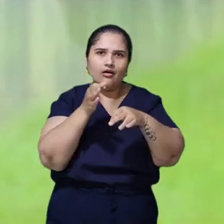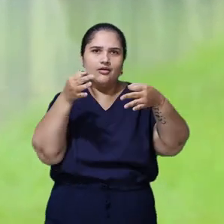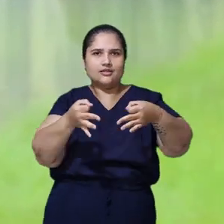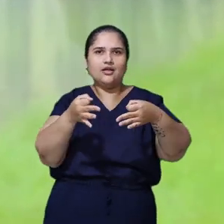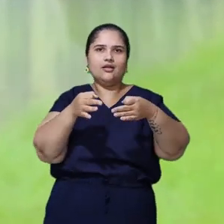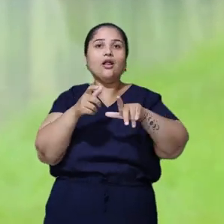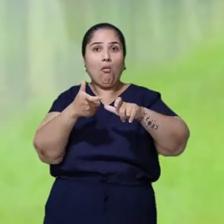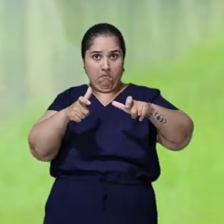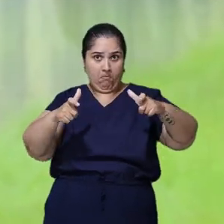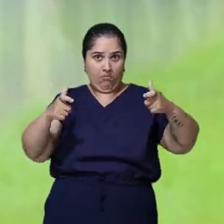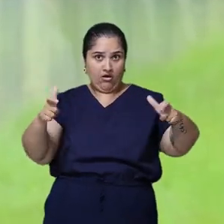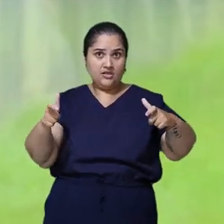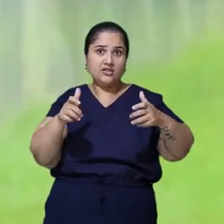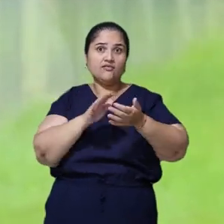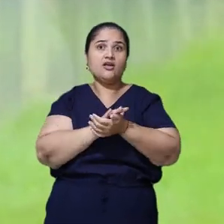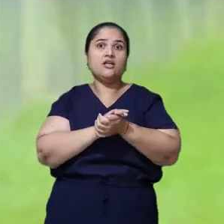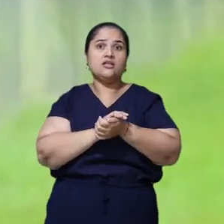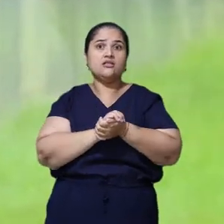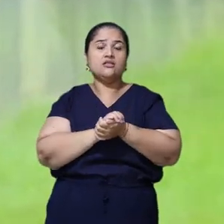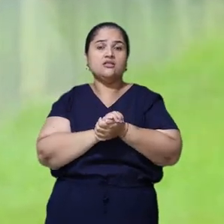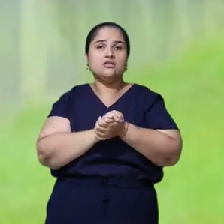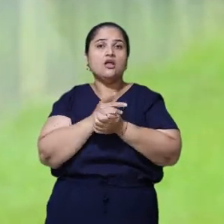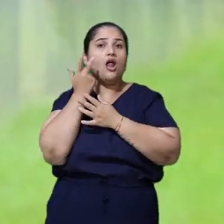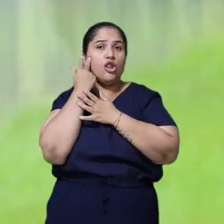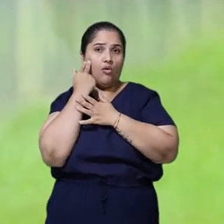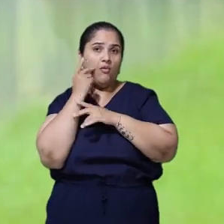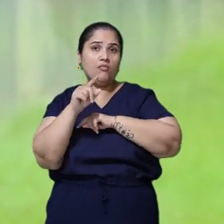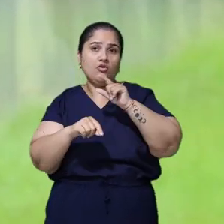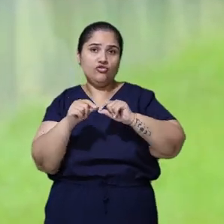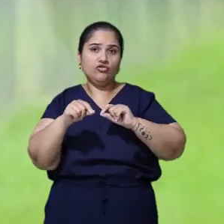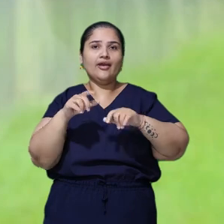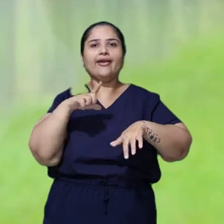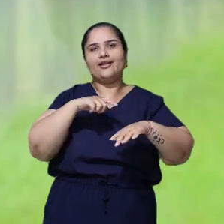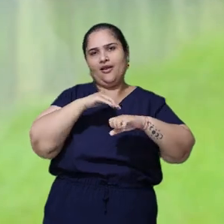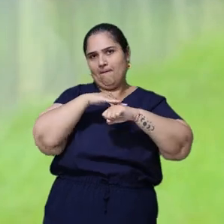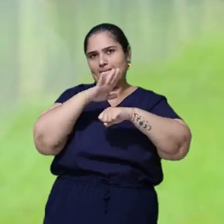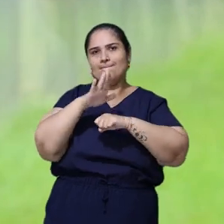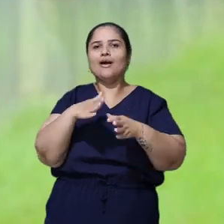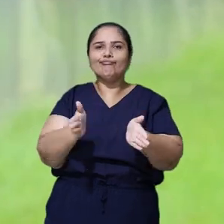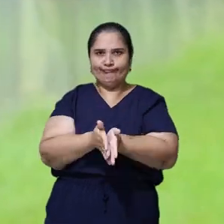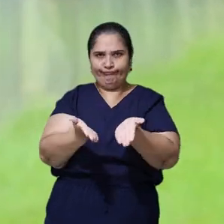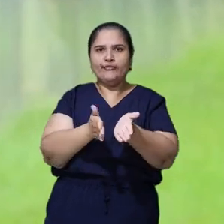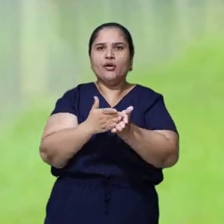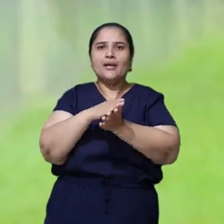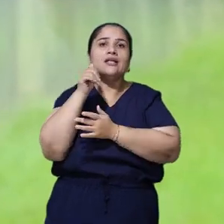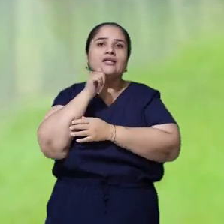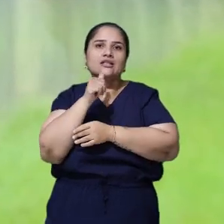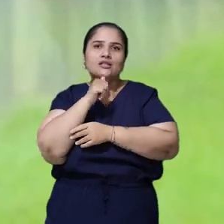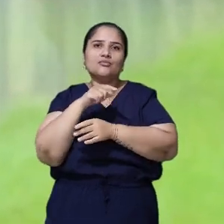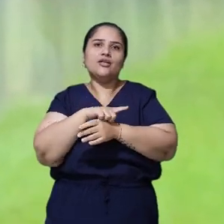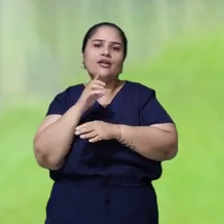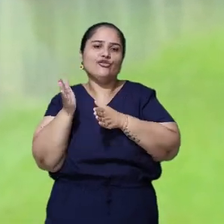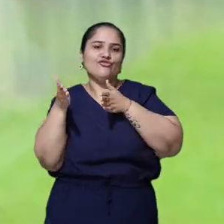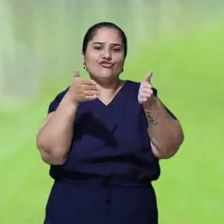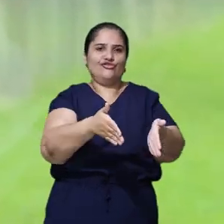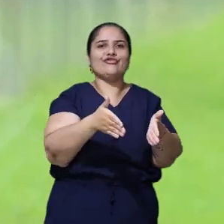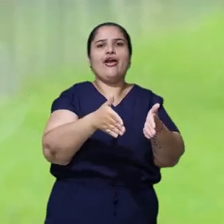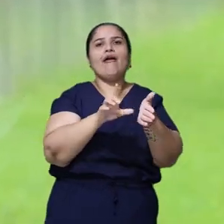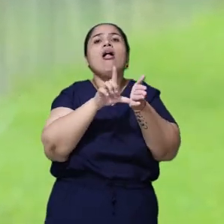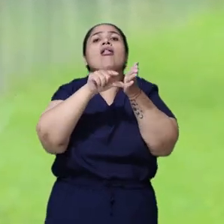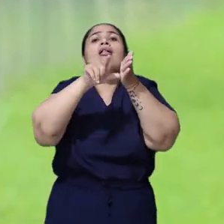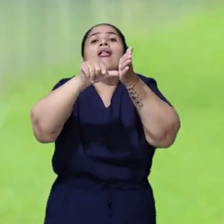vezes, principalmente em regiões que tem mais desigualdade social, essas mulheres chegam um pouco mais tarde no diagnóstico,